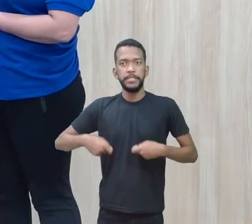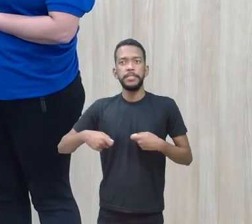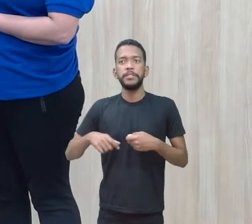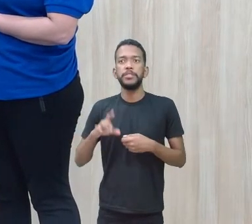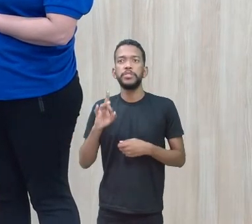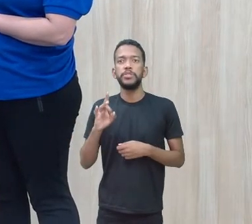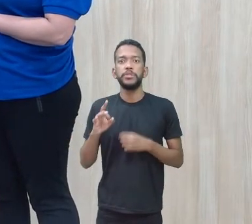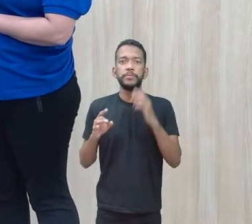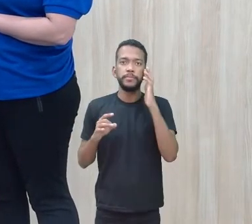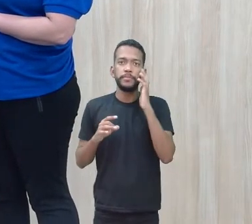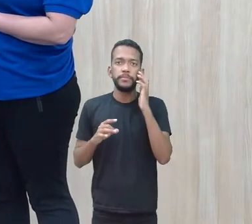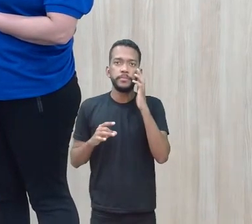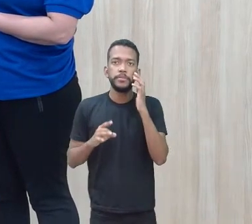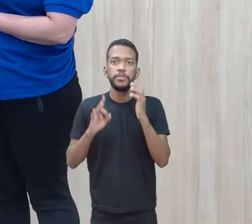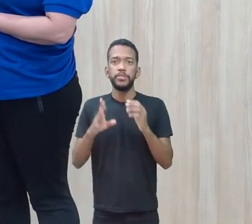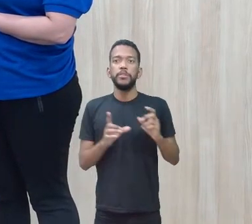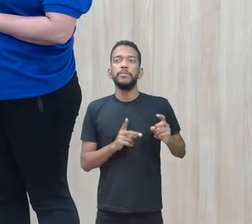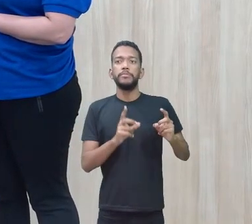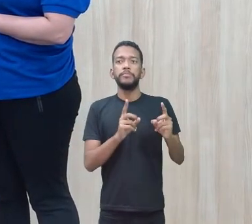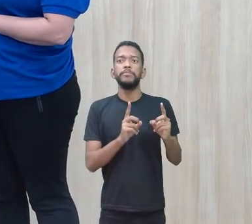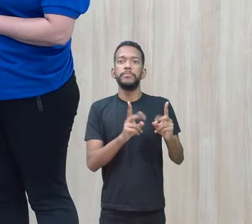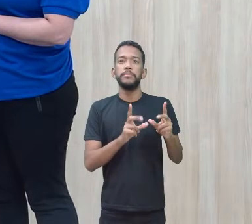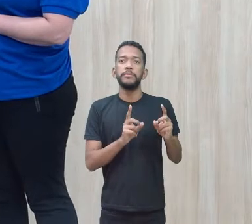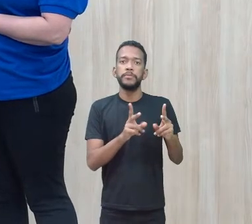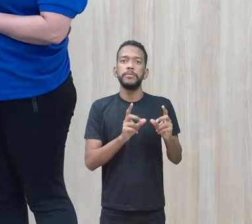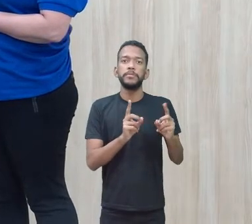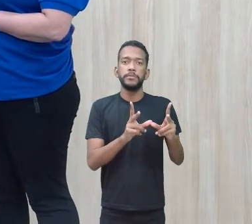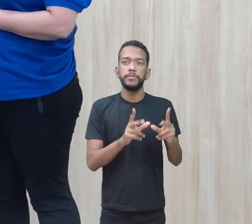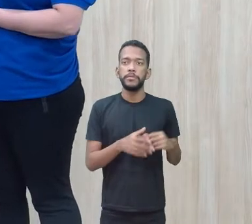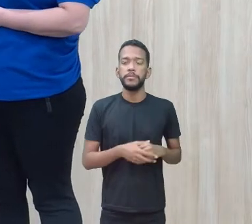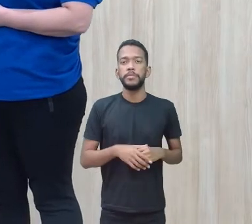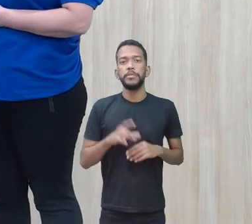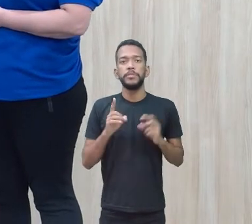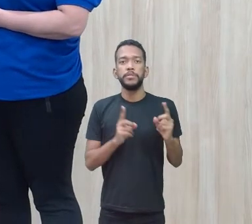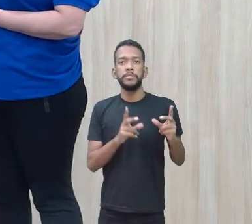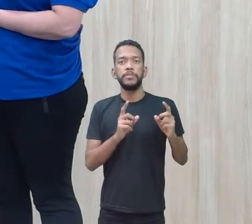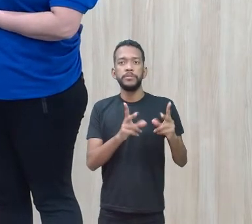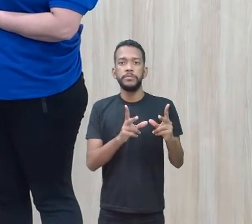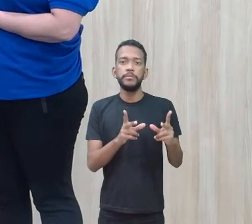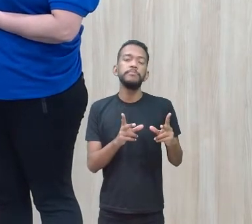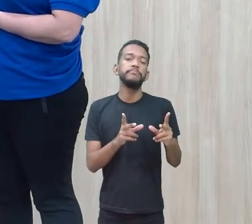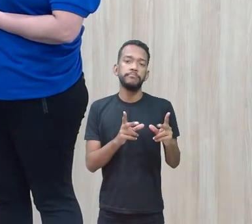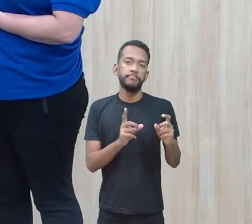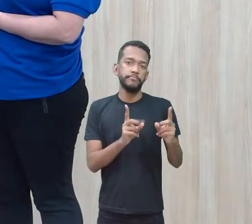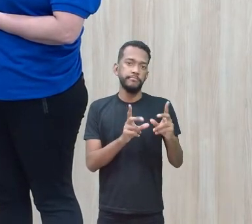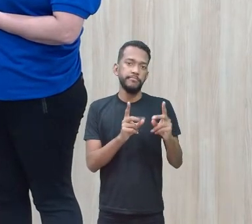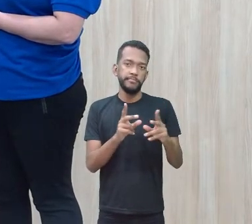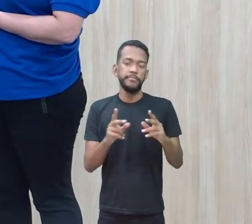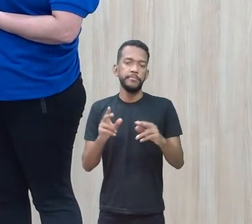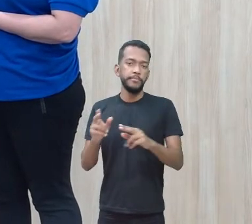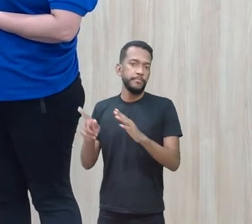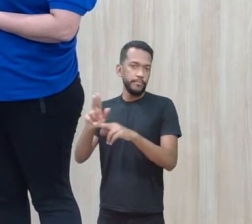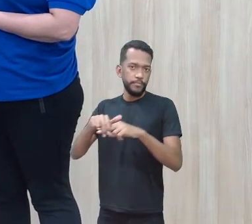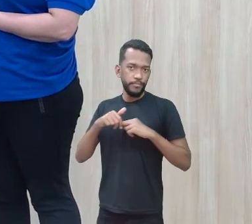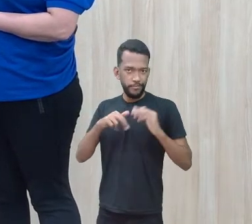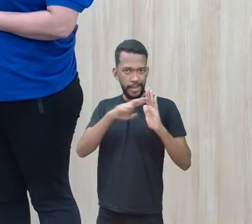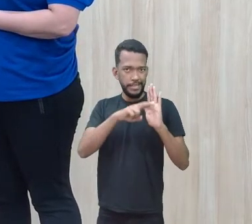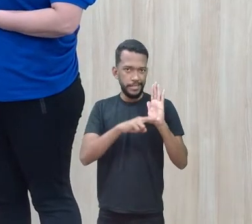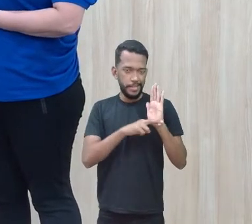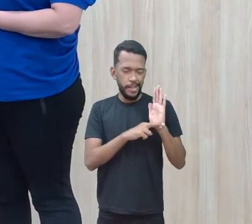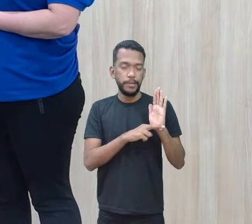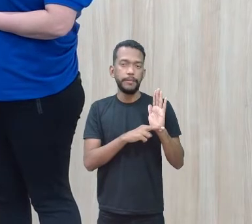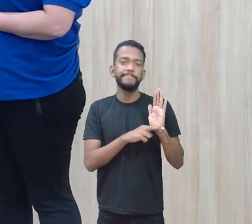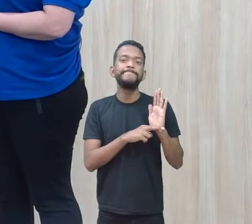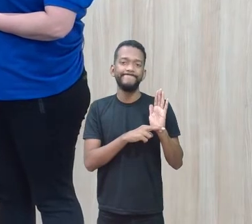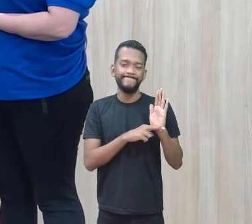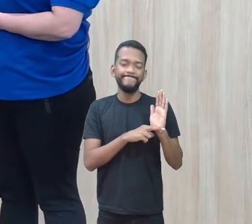né? Só deve ser vendido, logo só deve ser vendido com receita. Então, nós temos aqui mais